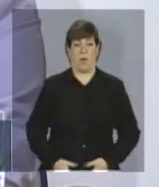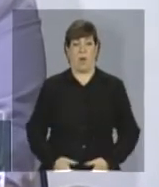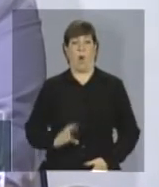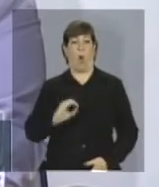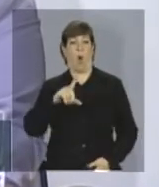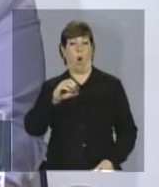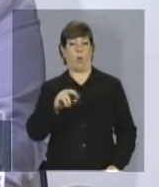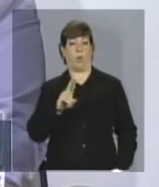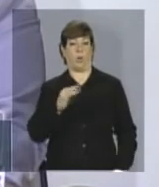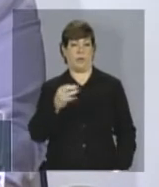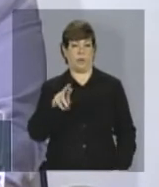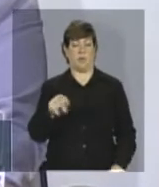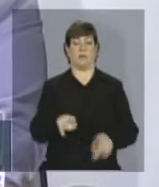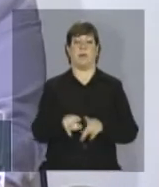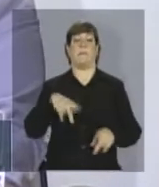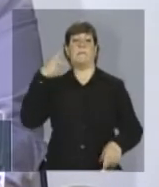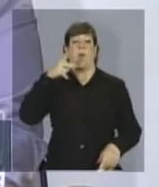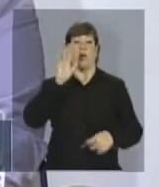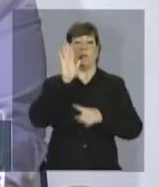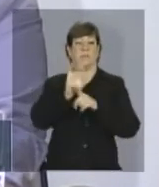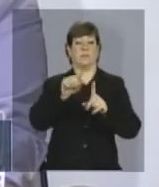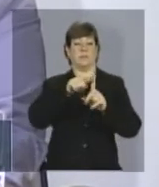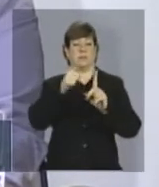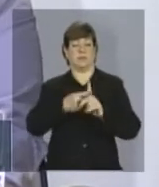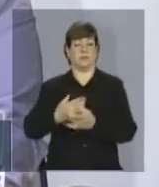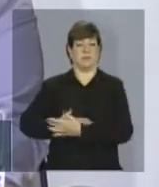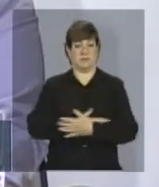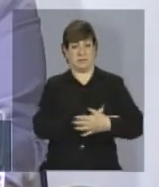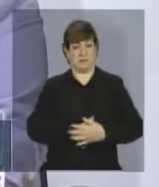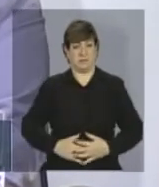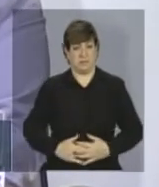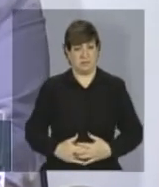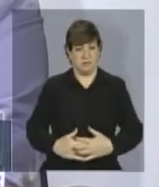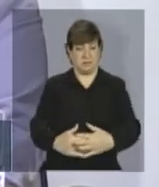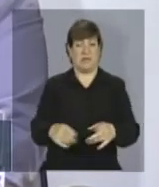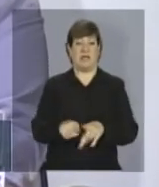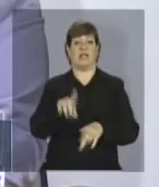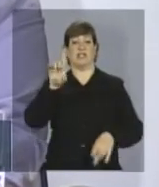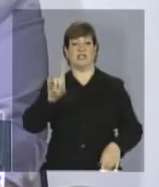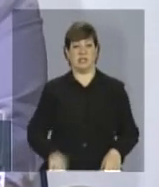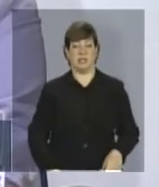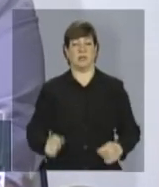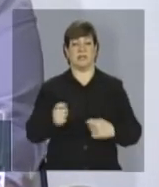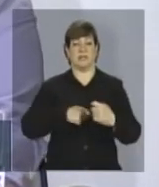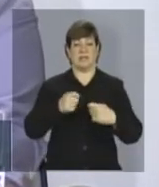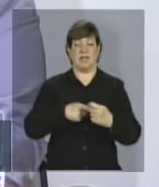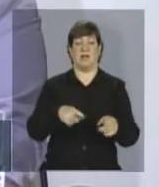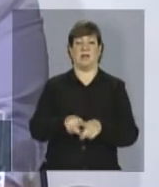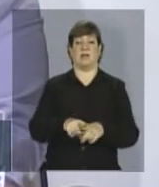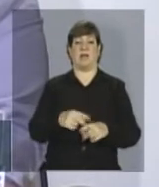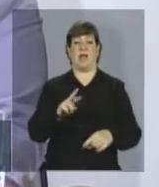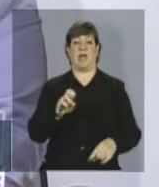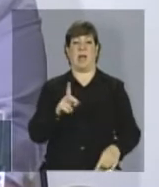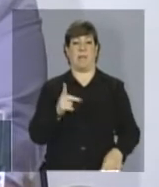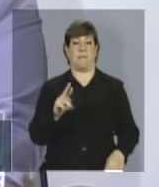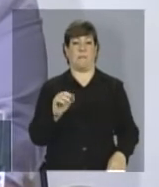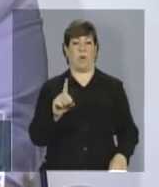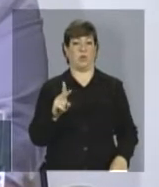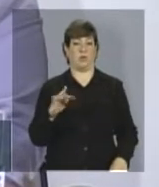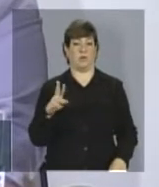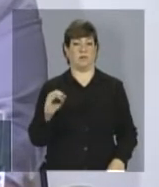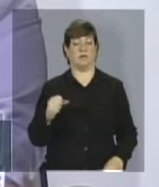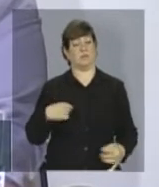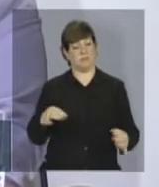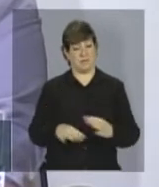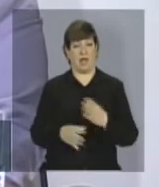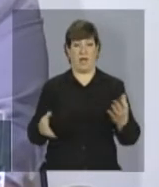útero, a política de proteção à maternidade e de proteção dos direitos sexuais e reprodutivos. Termino